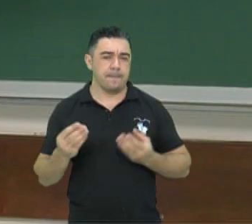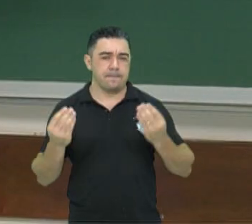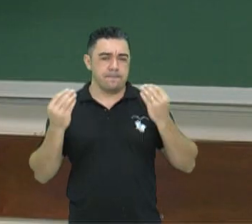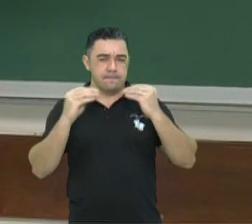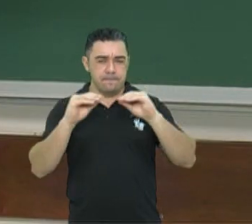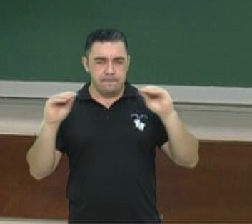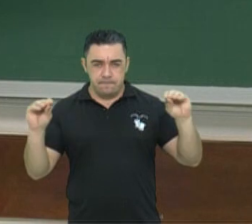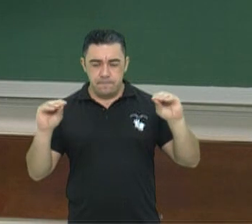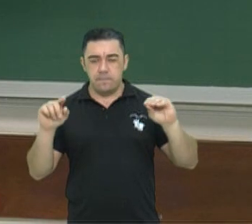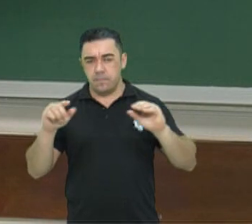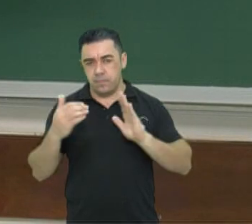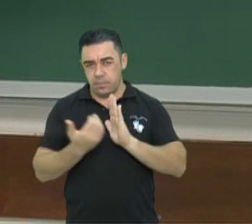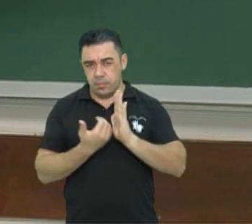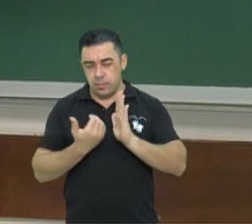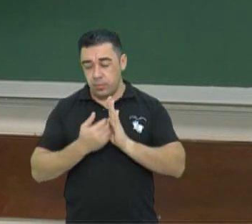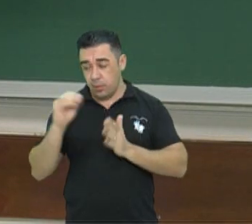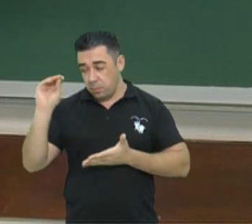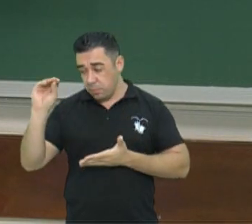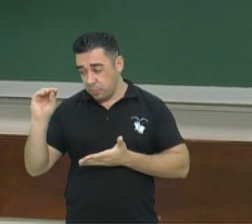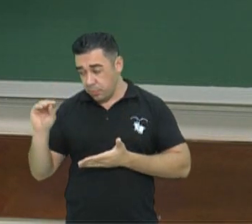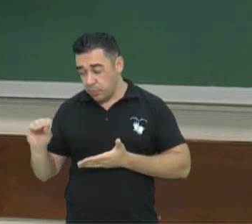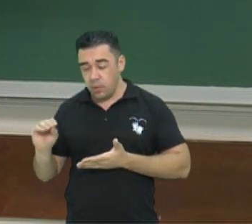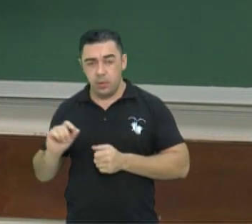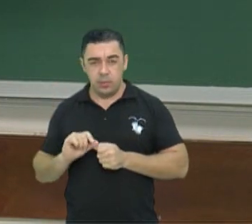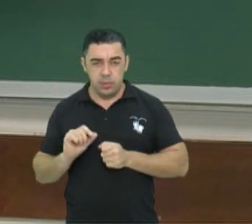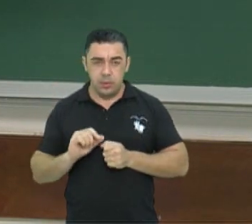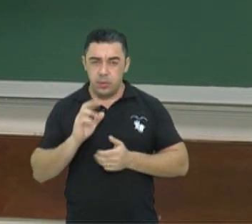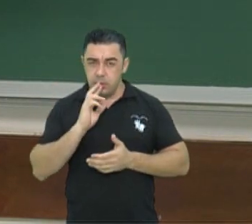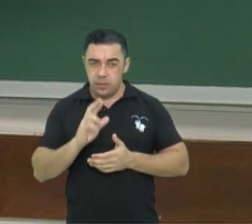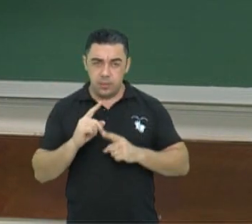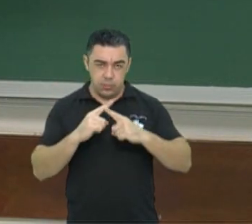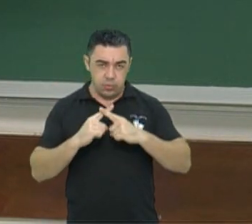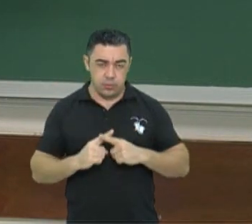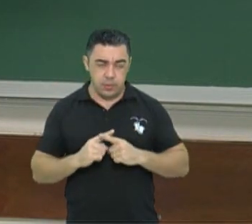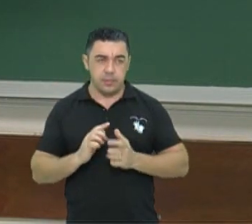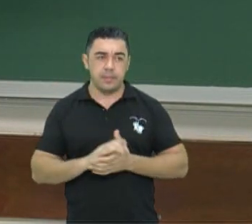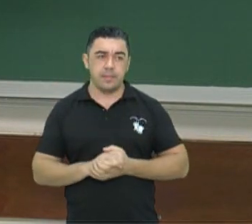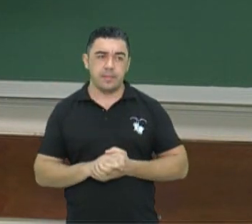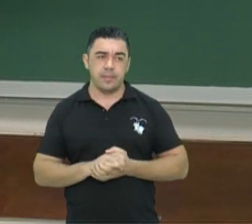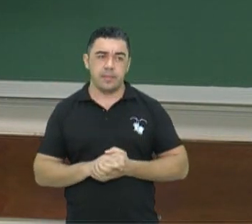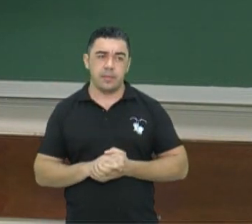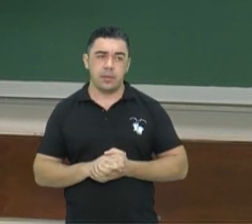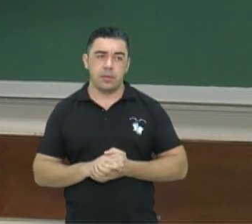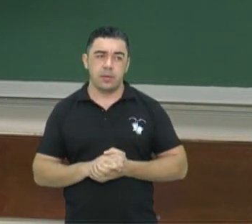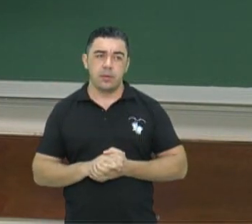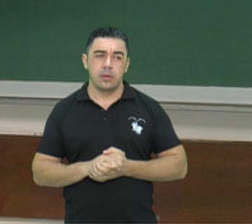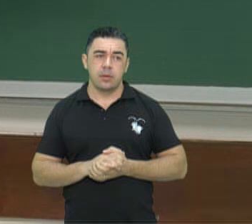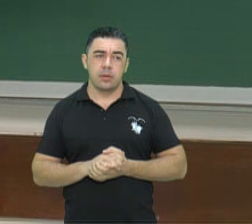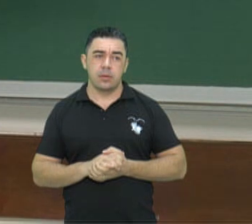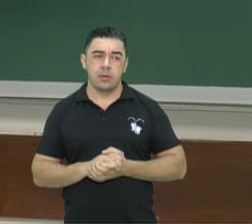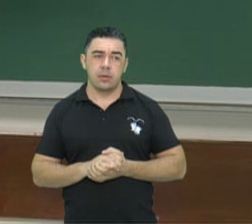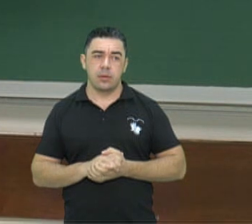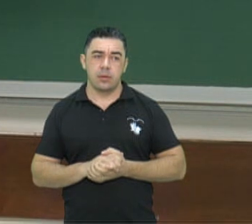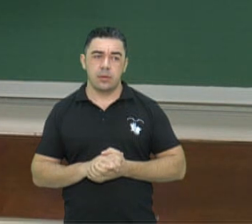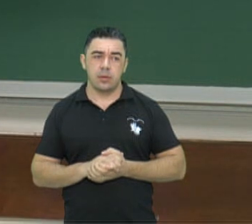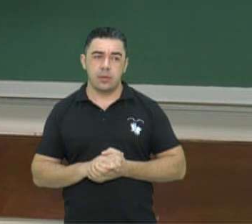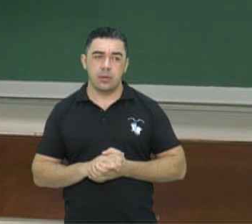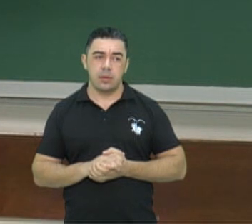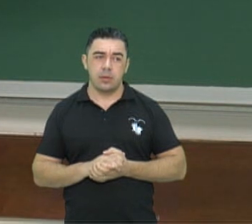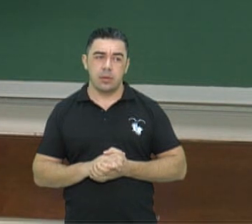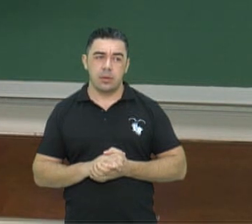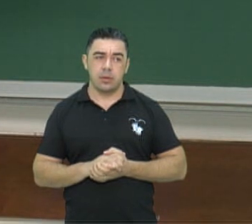coloca aí do ladinho no seu caderno essas multiplicações, tá? Então, eu vou ter